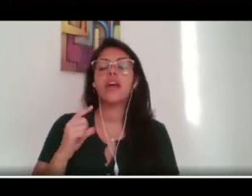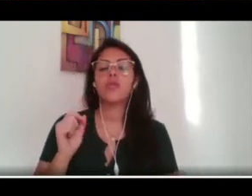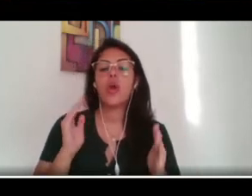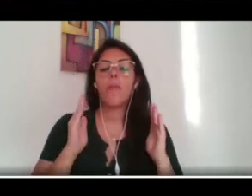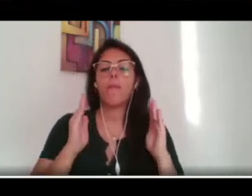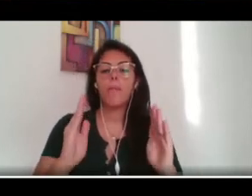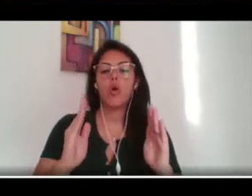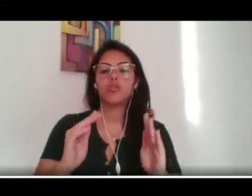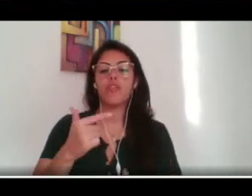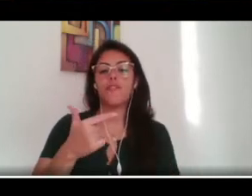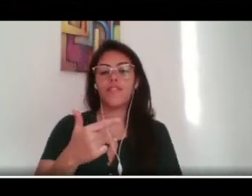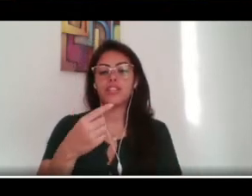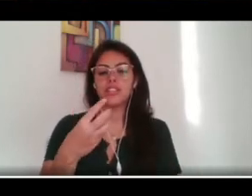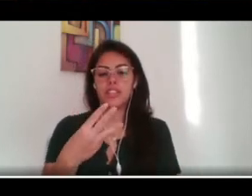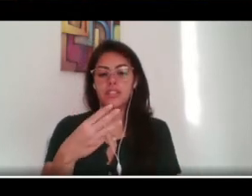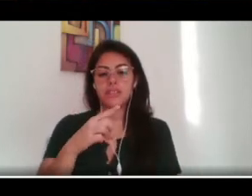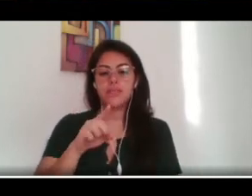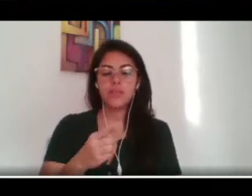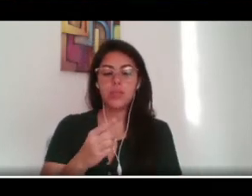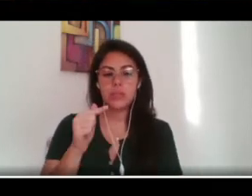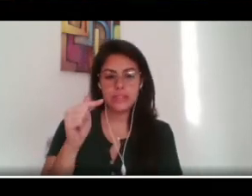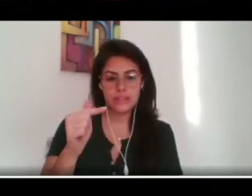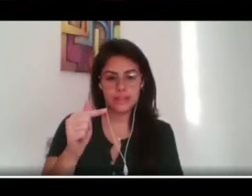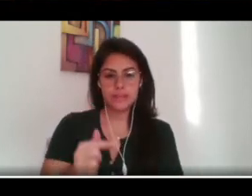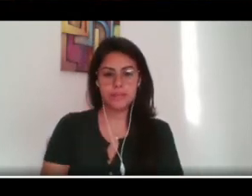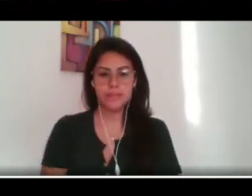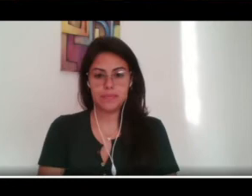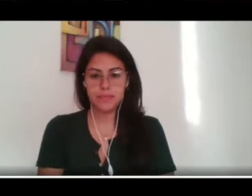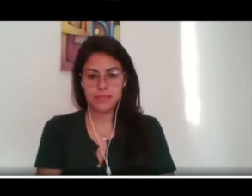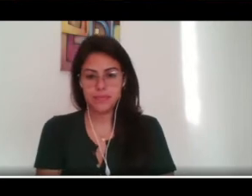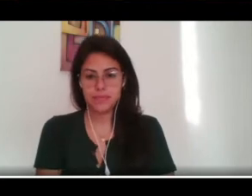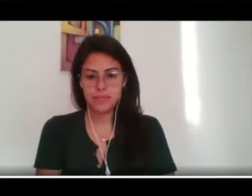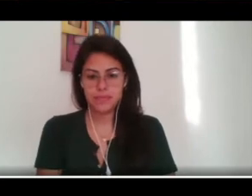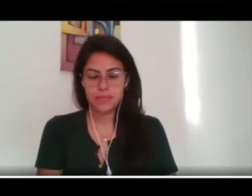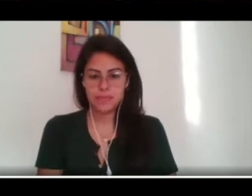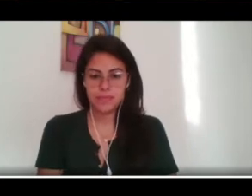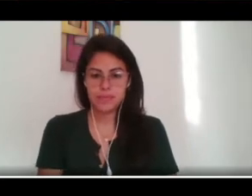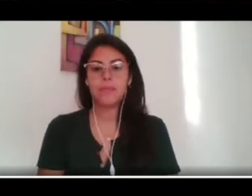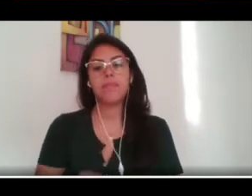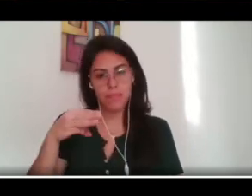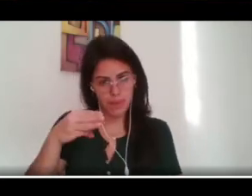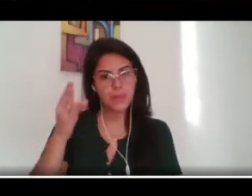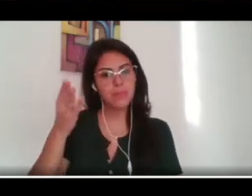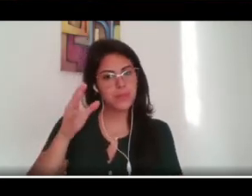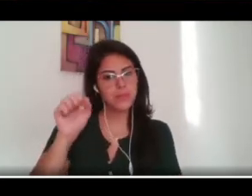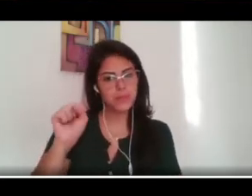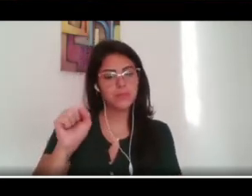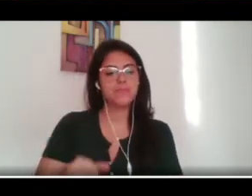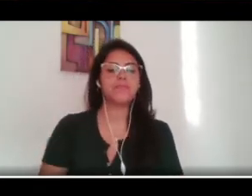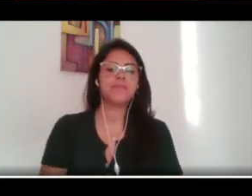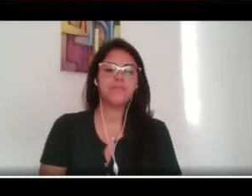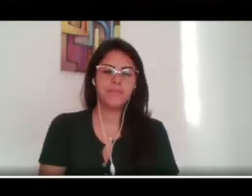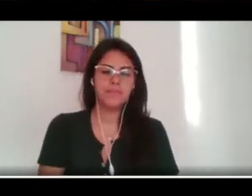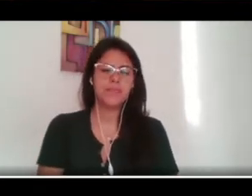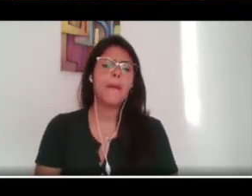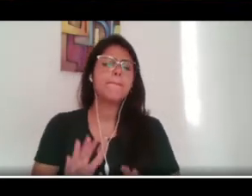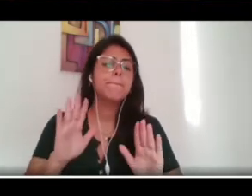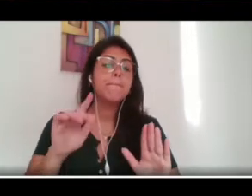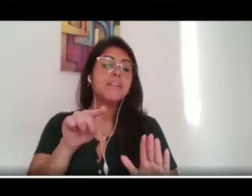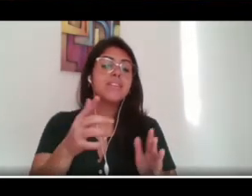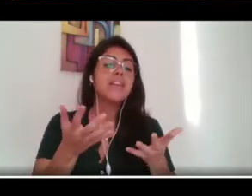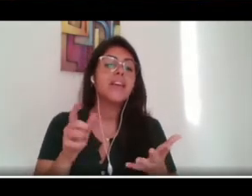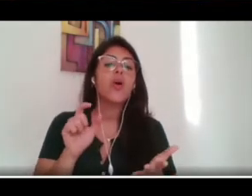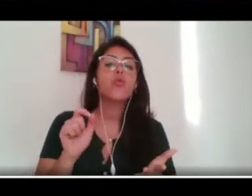metros por segundo, né? Só que ele quer o módulo da velocidade total quando ele chega ao solo.